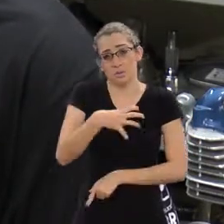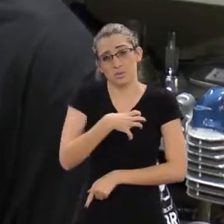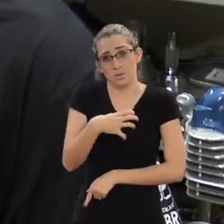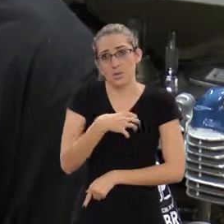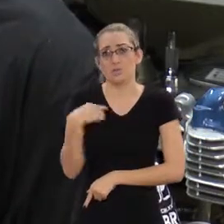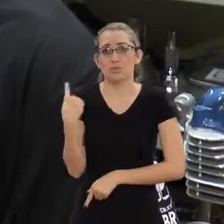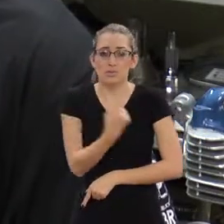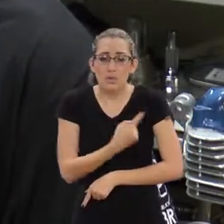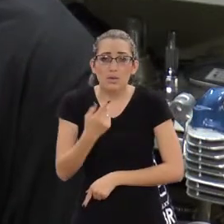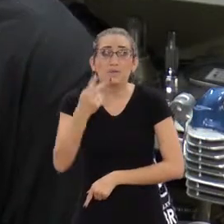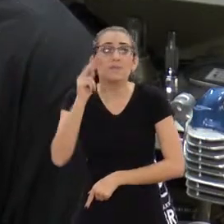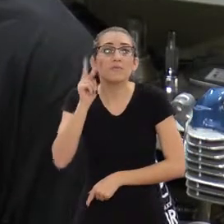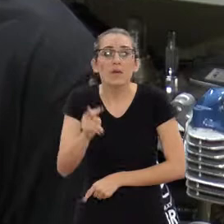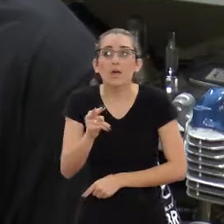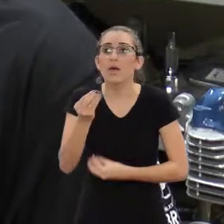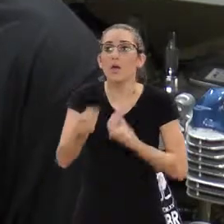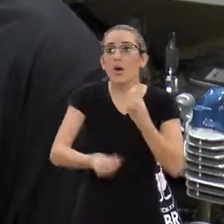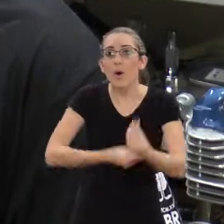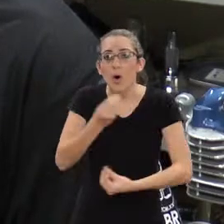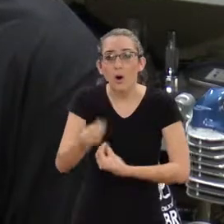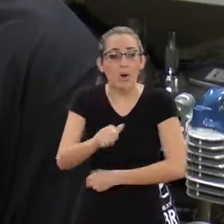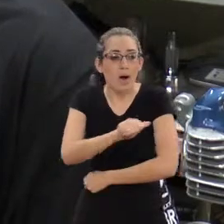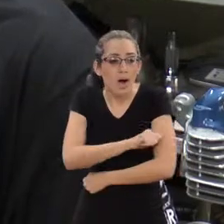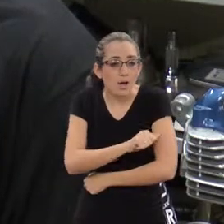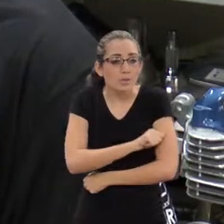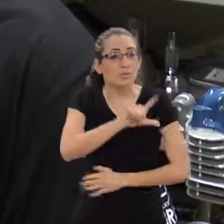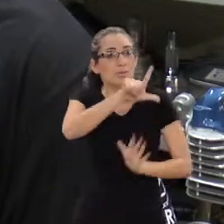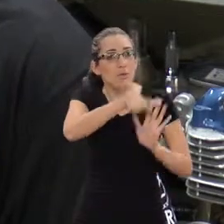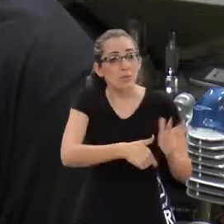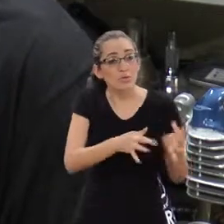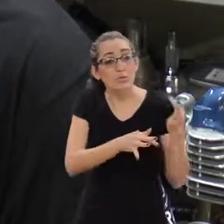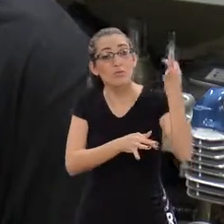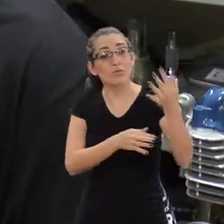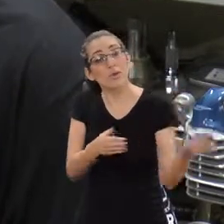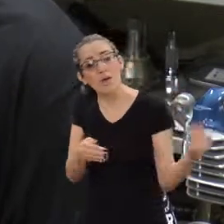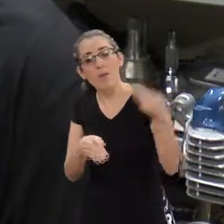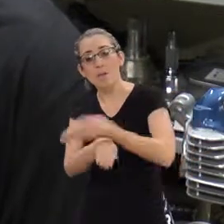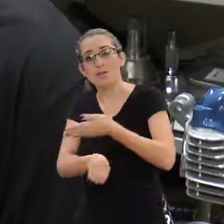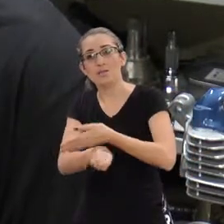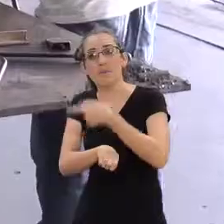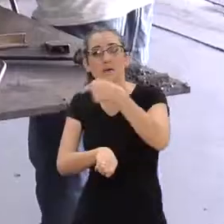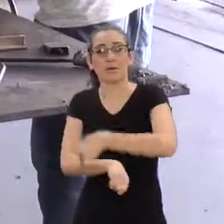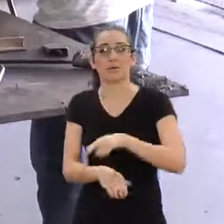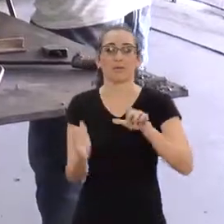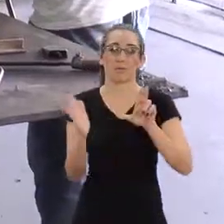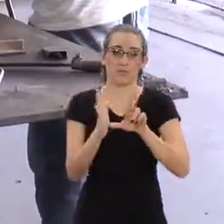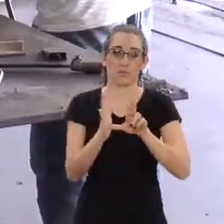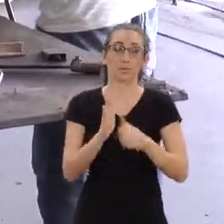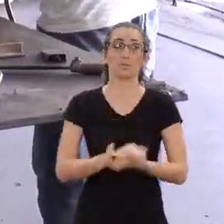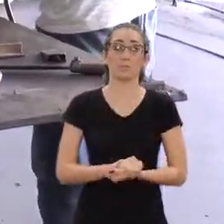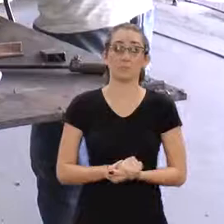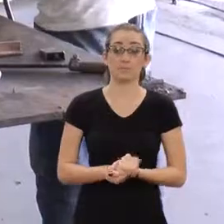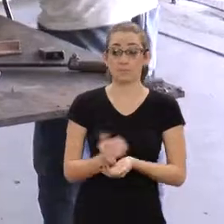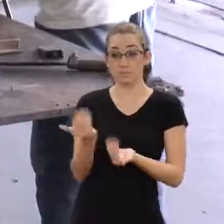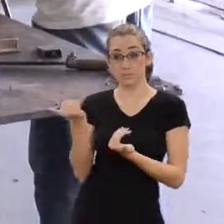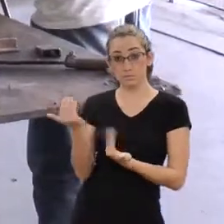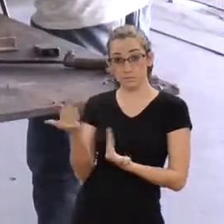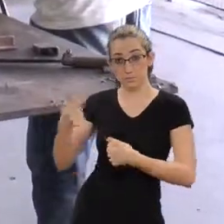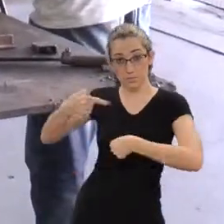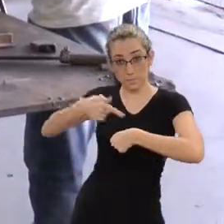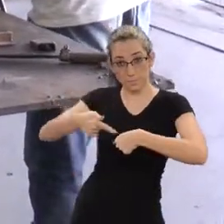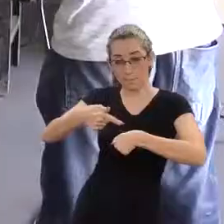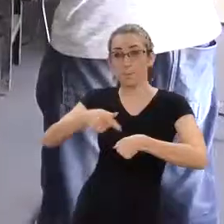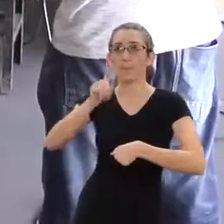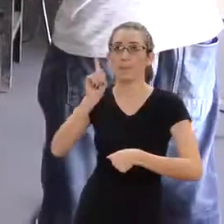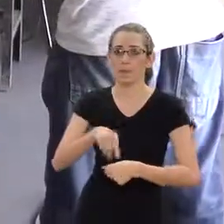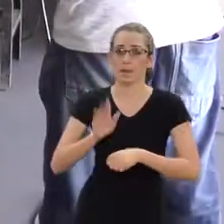gente possibilita que até a gente trazer alunos para dentro da própria universidade. O Pequeno Soldador ajuda na integração